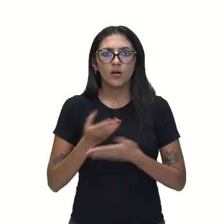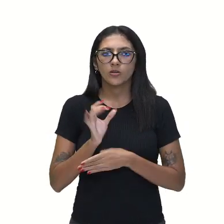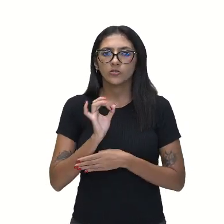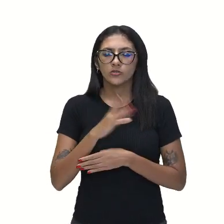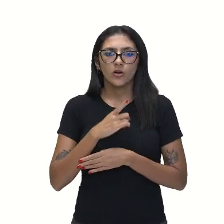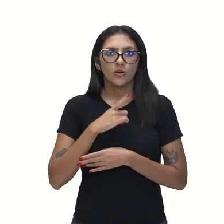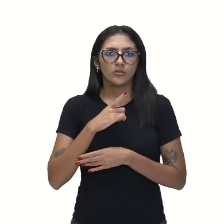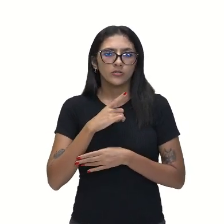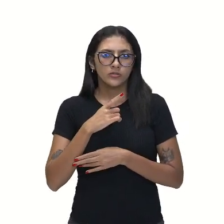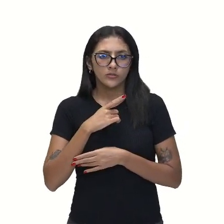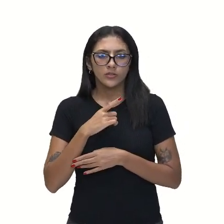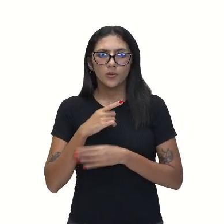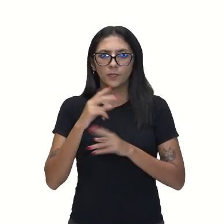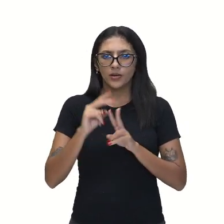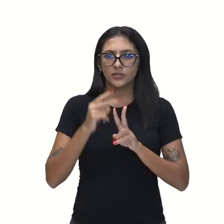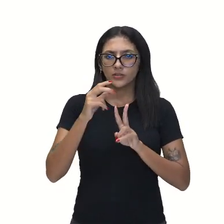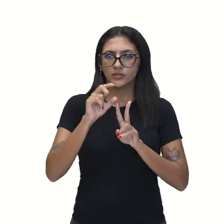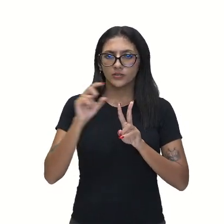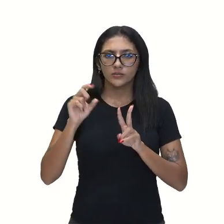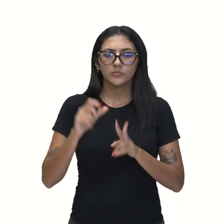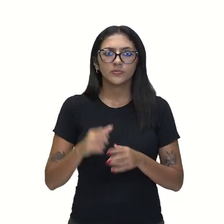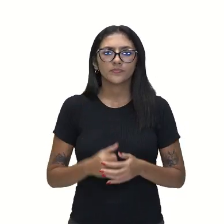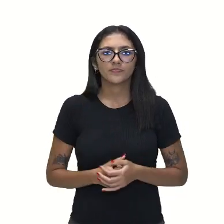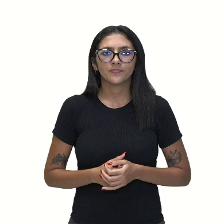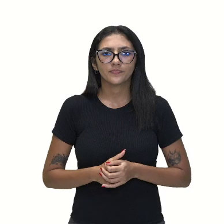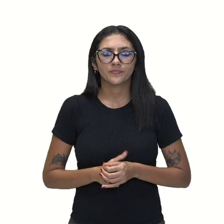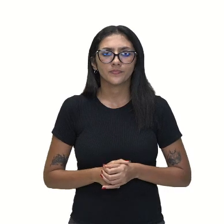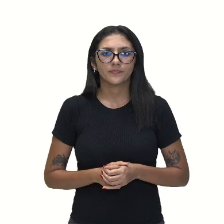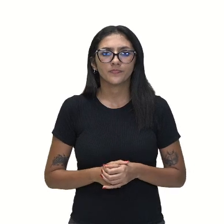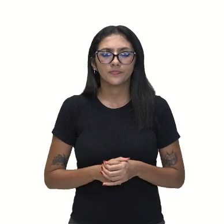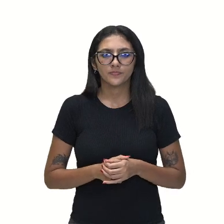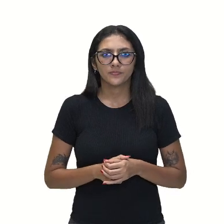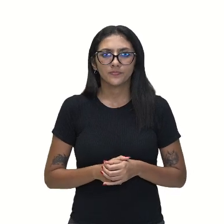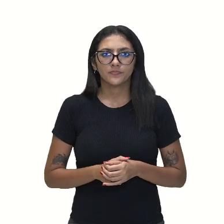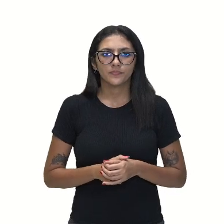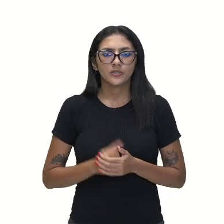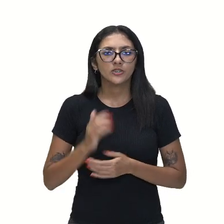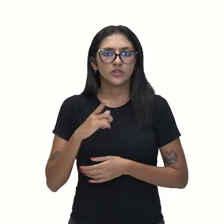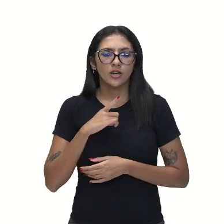os expoentes. Muito bem. A gente chegou aqui na